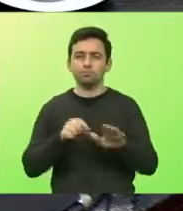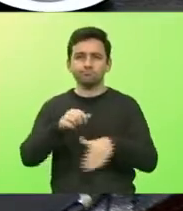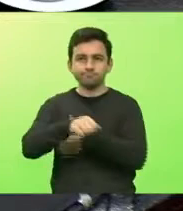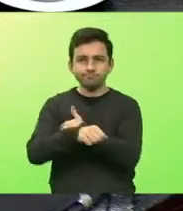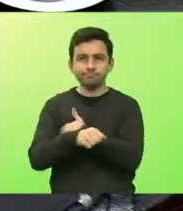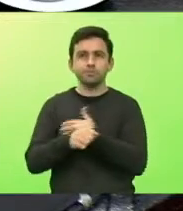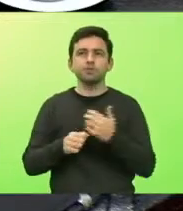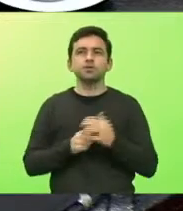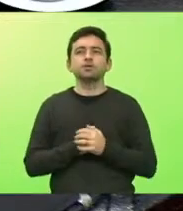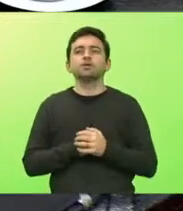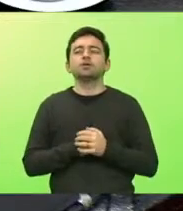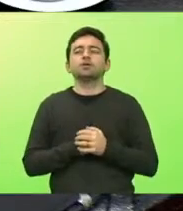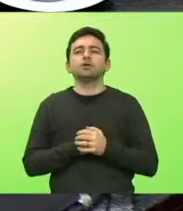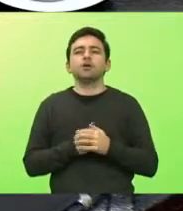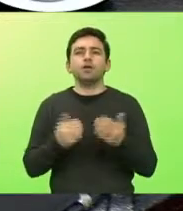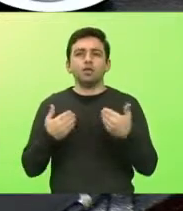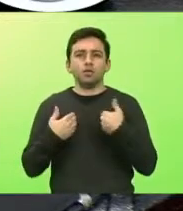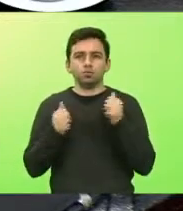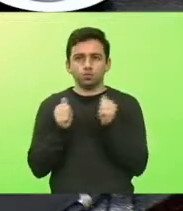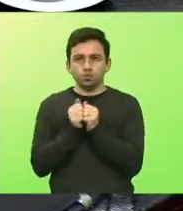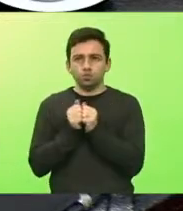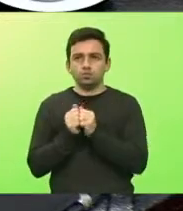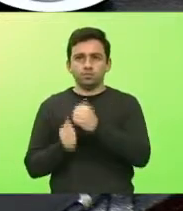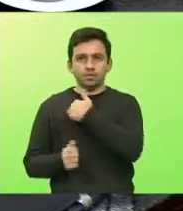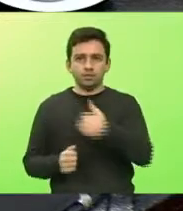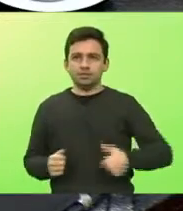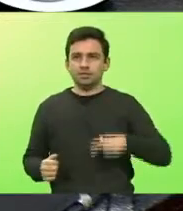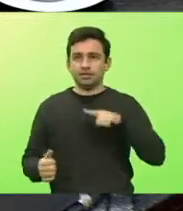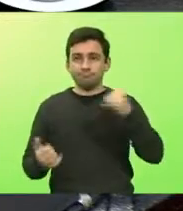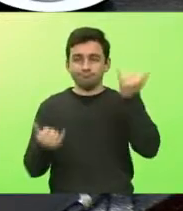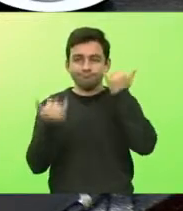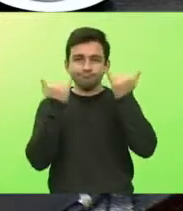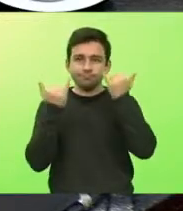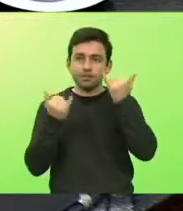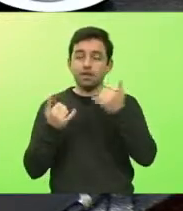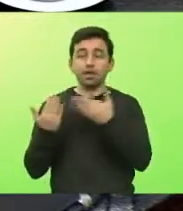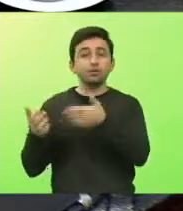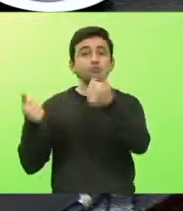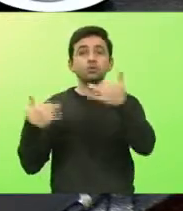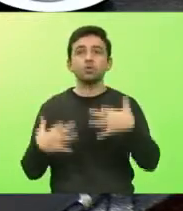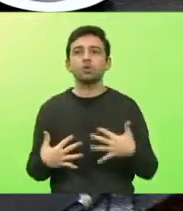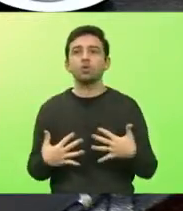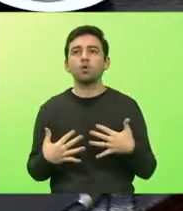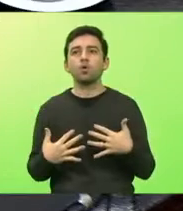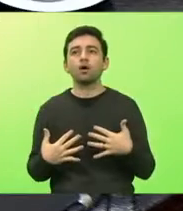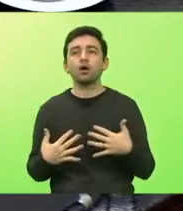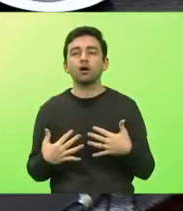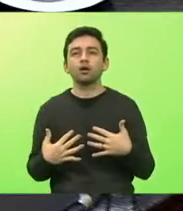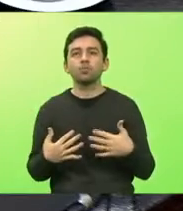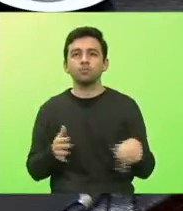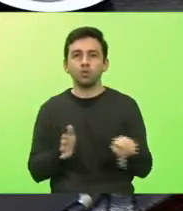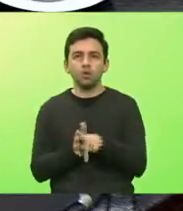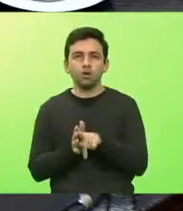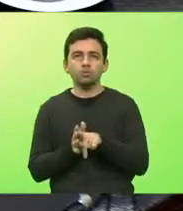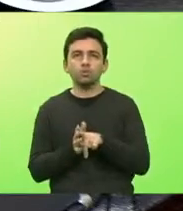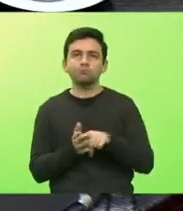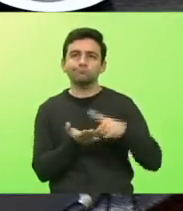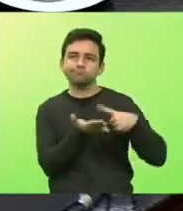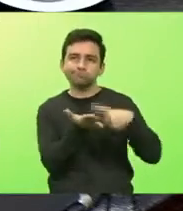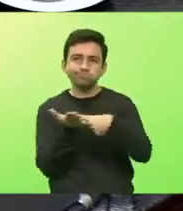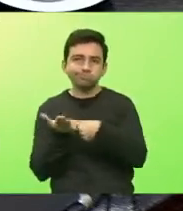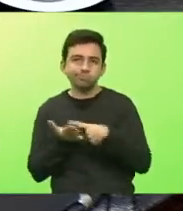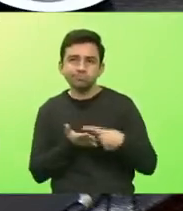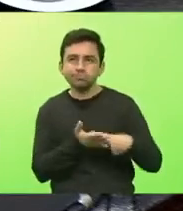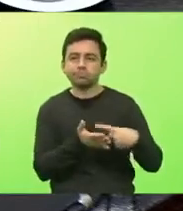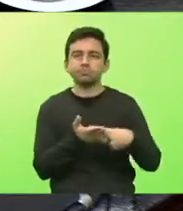encontro com a ministra, nós tivemos uma notícia muito, muito legal da parte dela. A Convenção Geral das Assembleias de Deus, que é uma